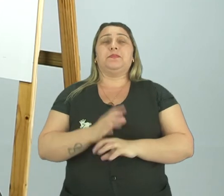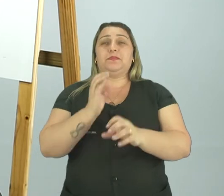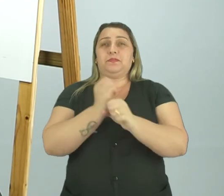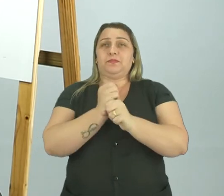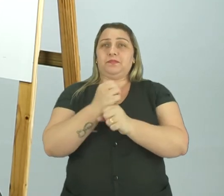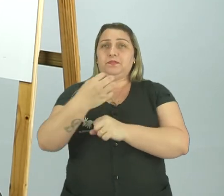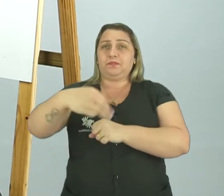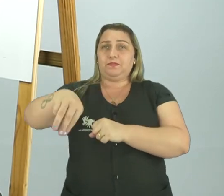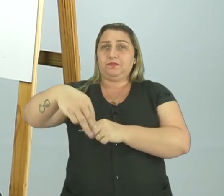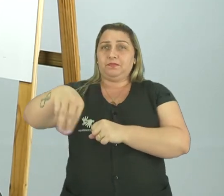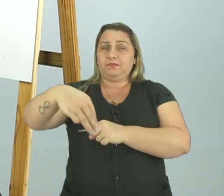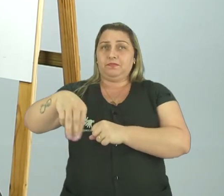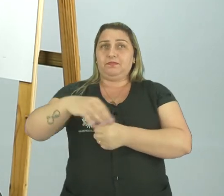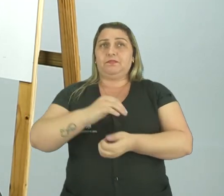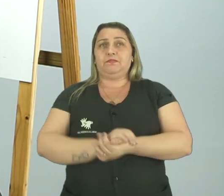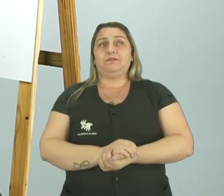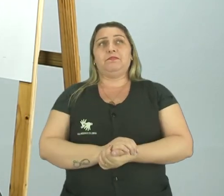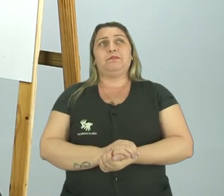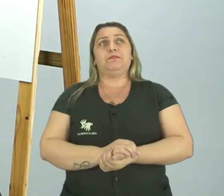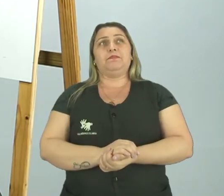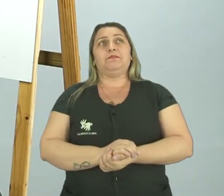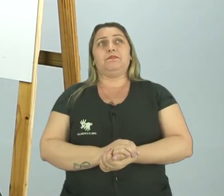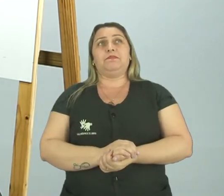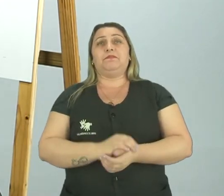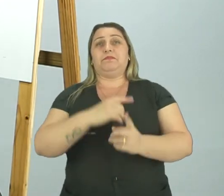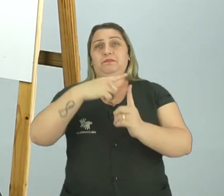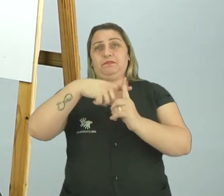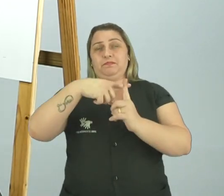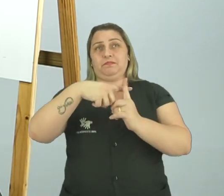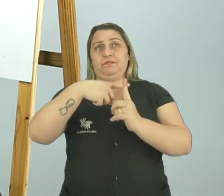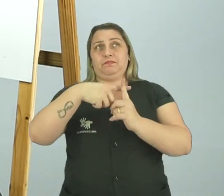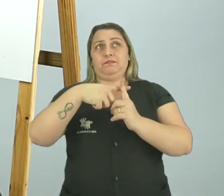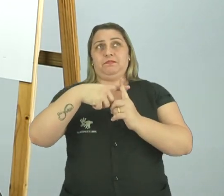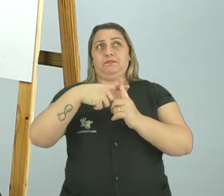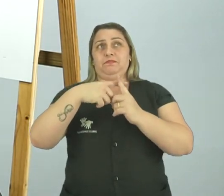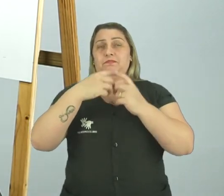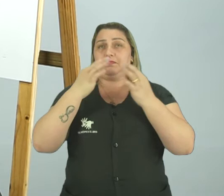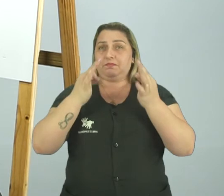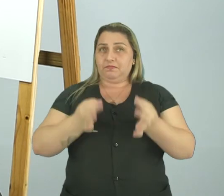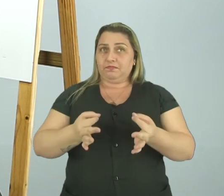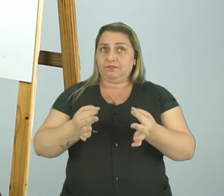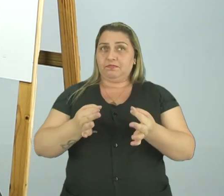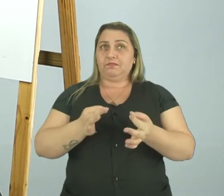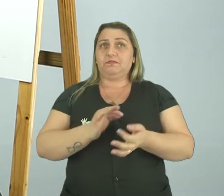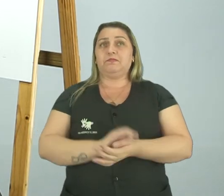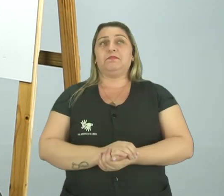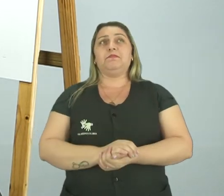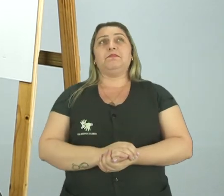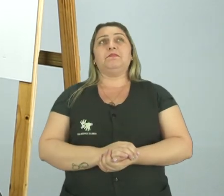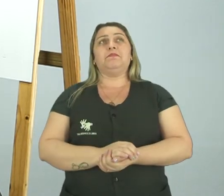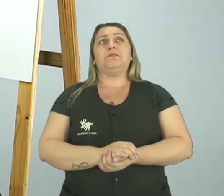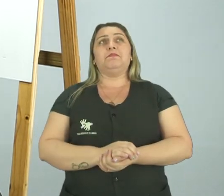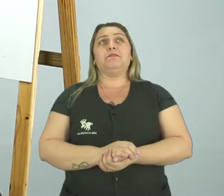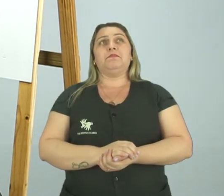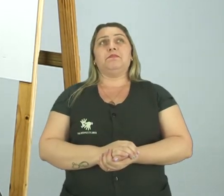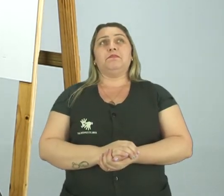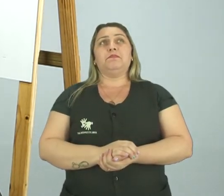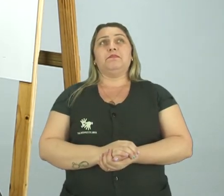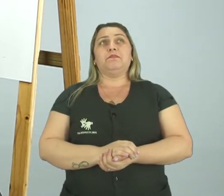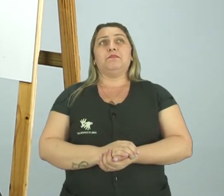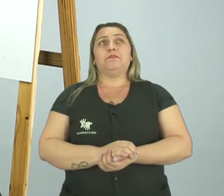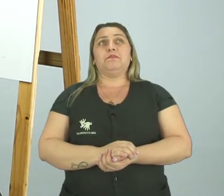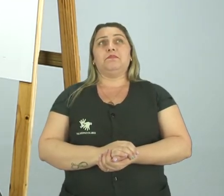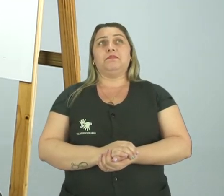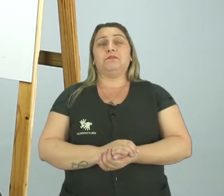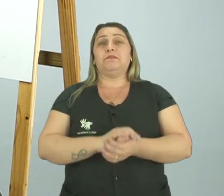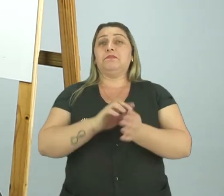operação matemática, né? Através da adição. Certinho? Agora nós vamos ver